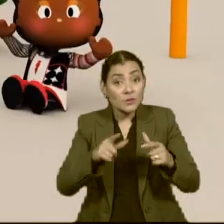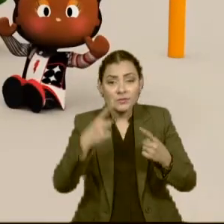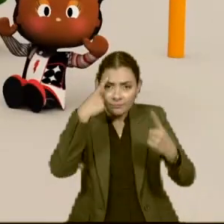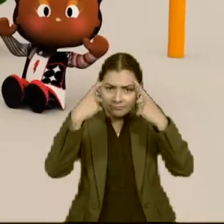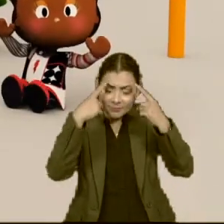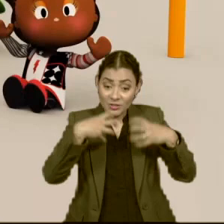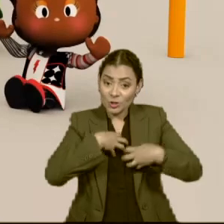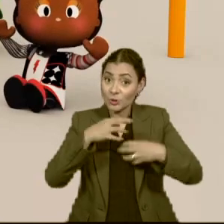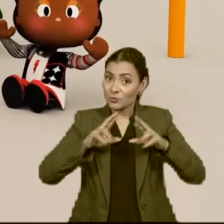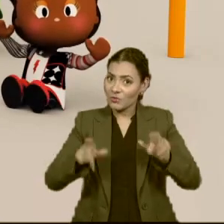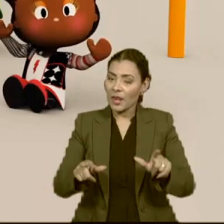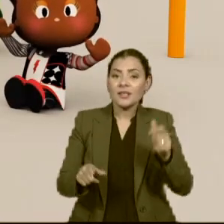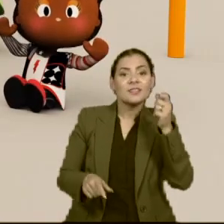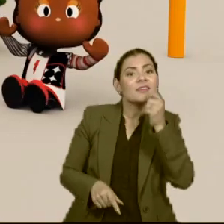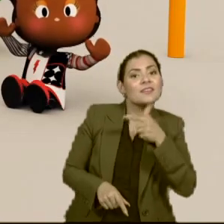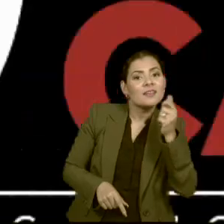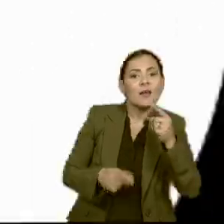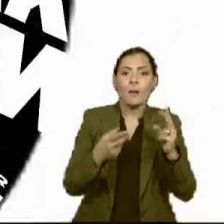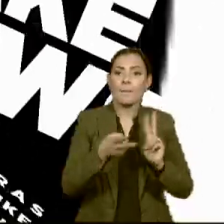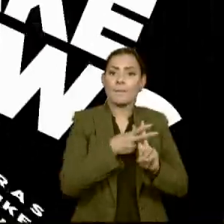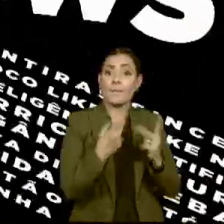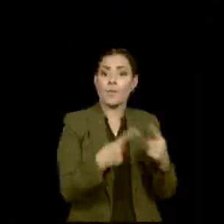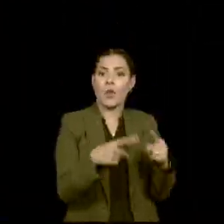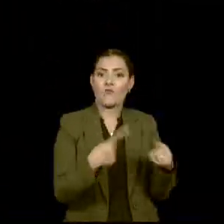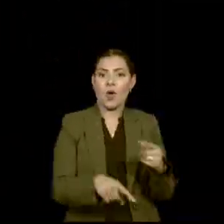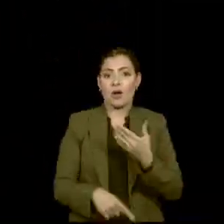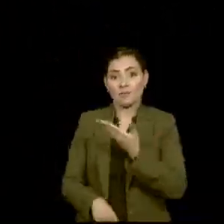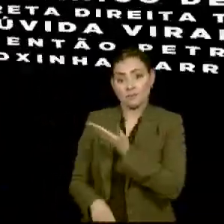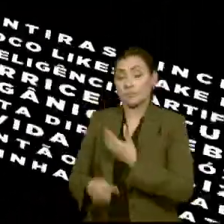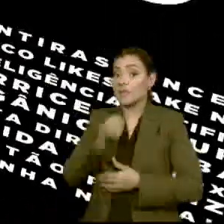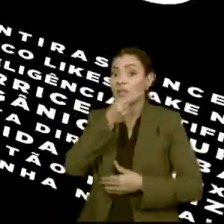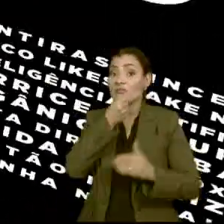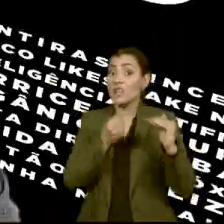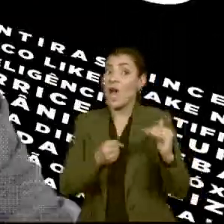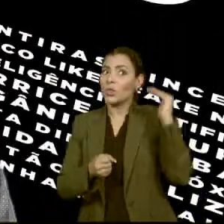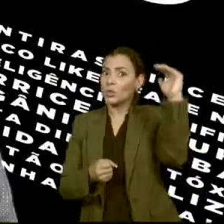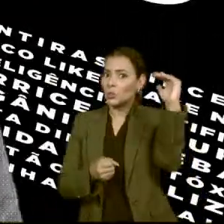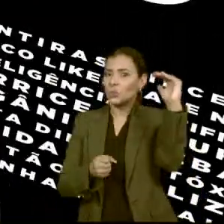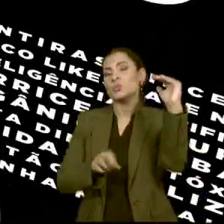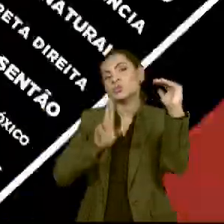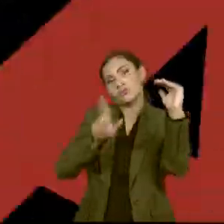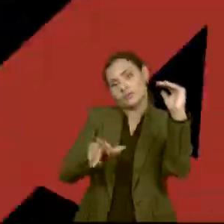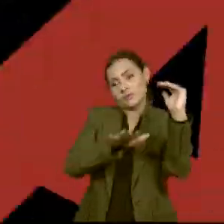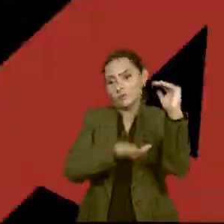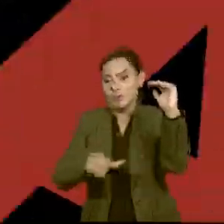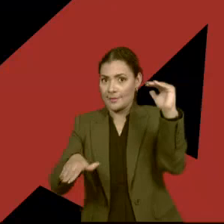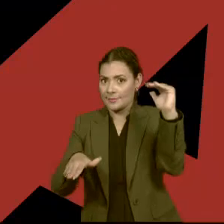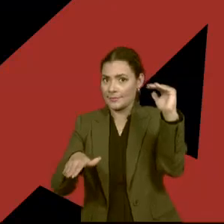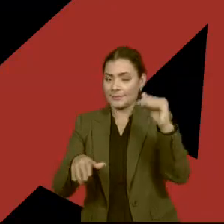que é diferente de um humor de um provoca, que é um programa de entrevistas, que é um humor para adultos.